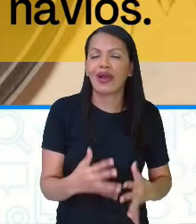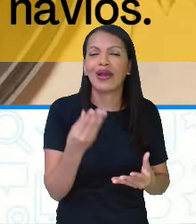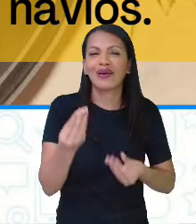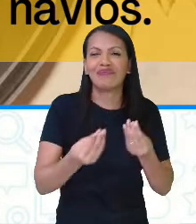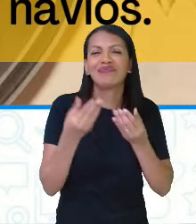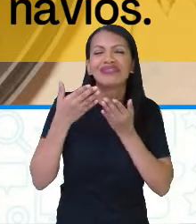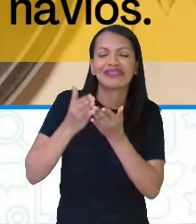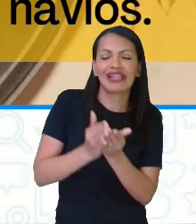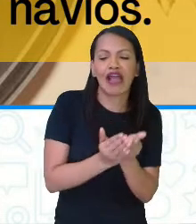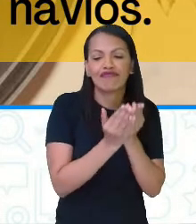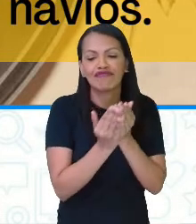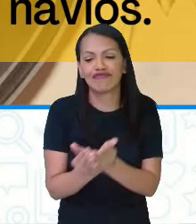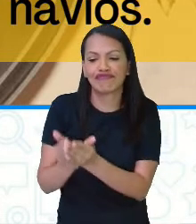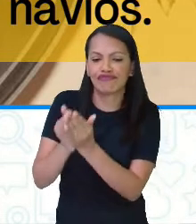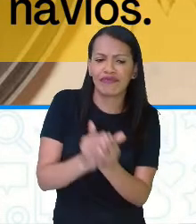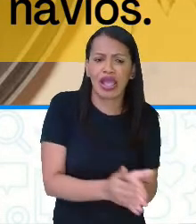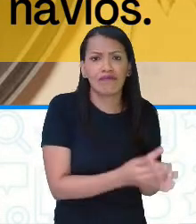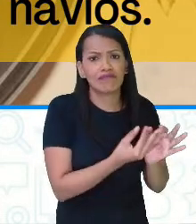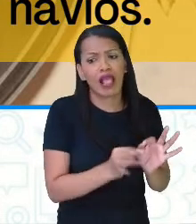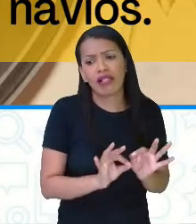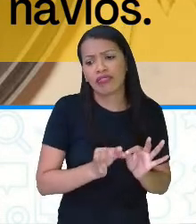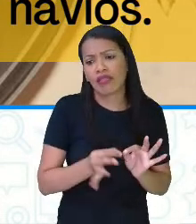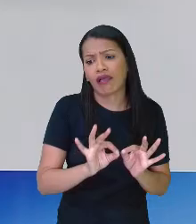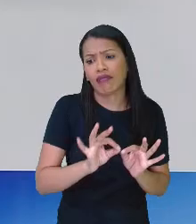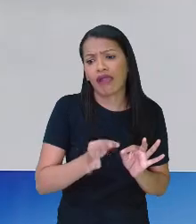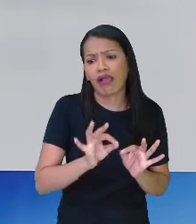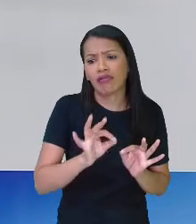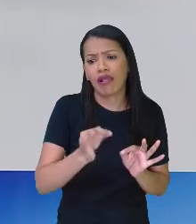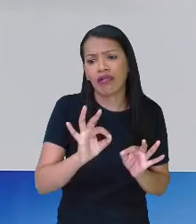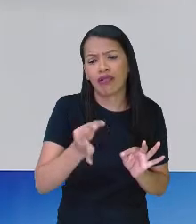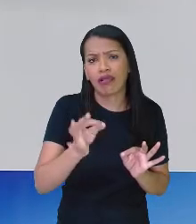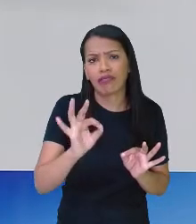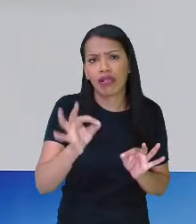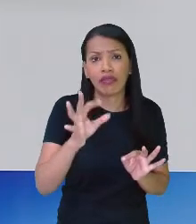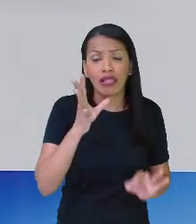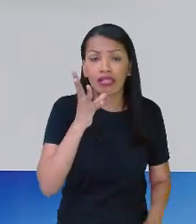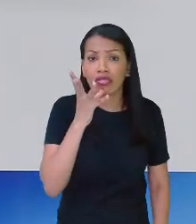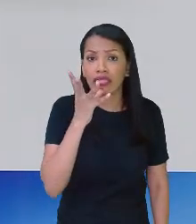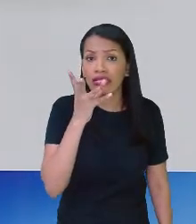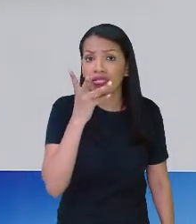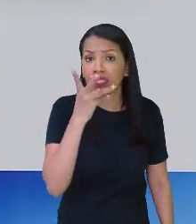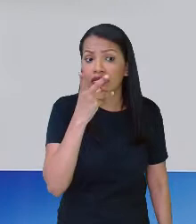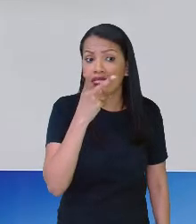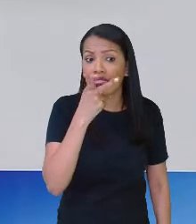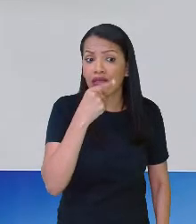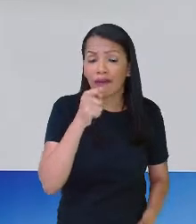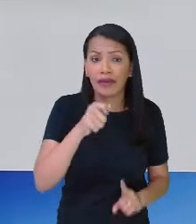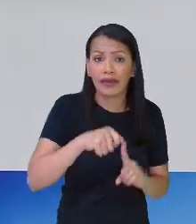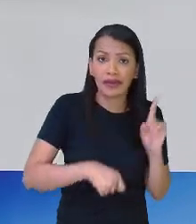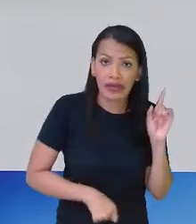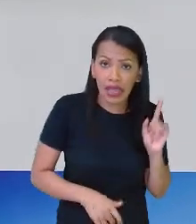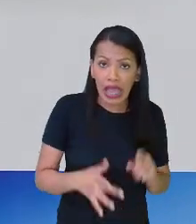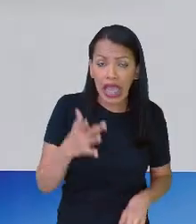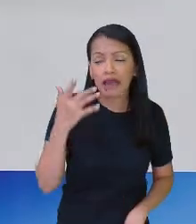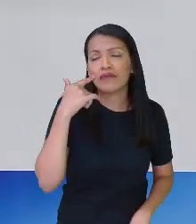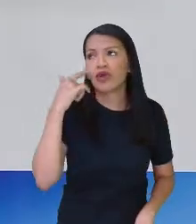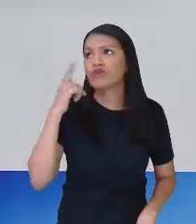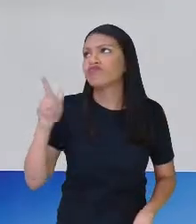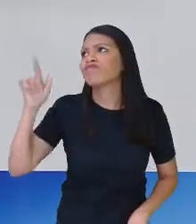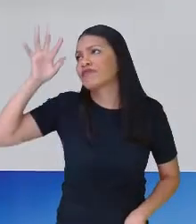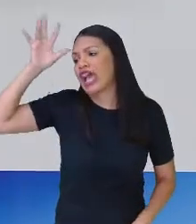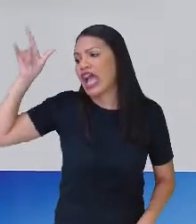navios. E era uma viagem longa, que demorava meses, não era de um dia para o outro, eu vou sair daqui da África e amanhã eu já estou no Brasil.